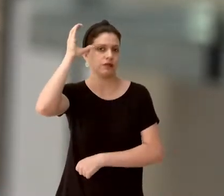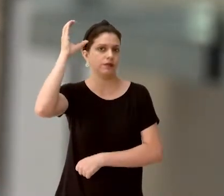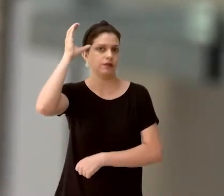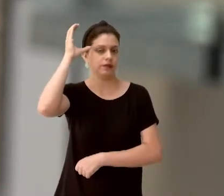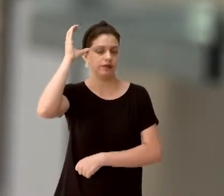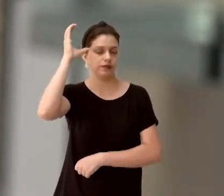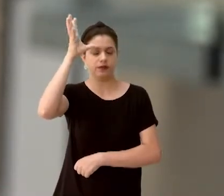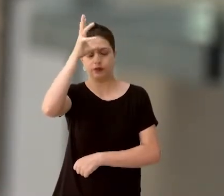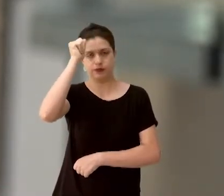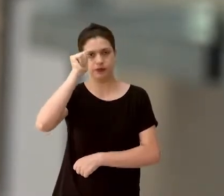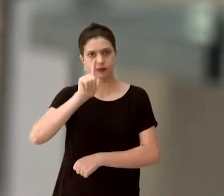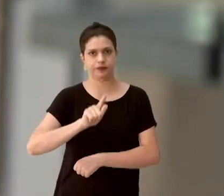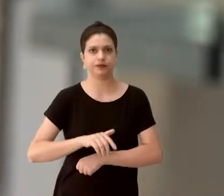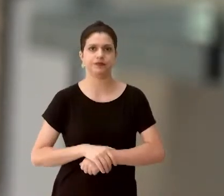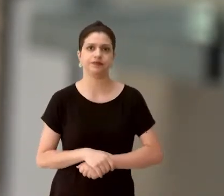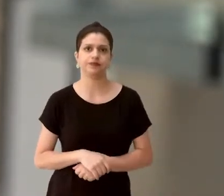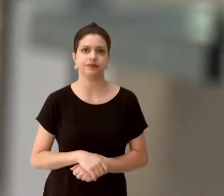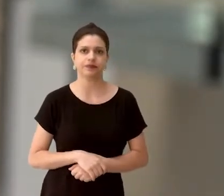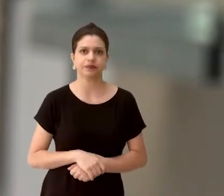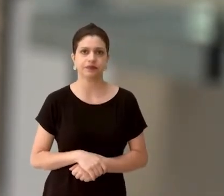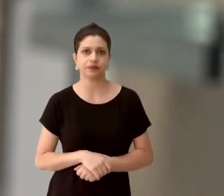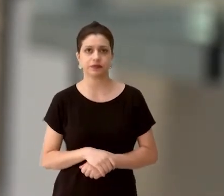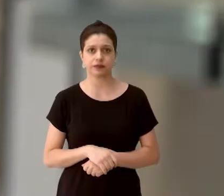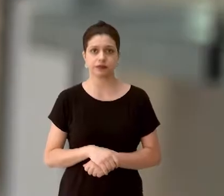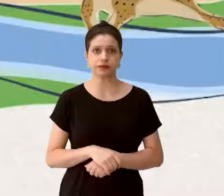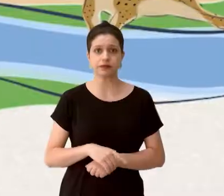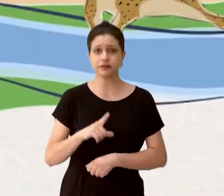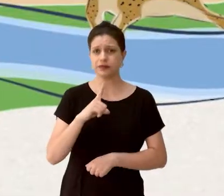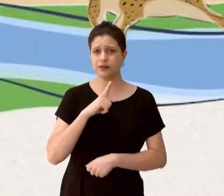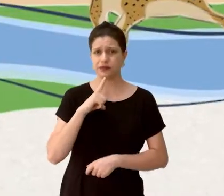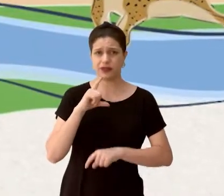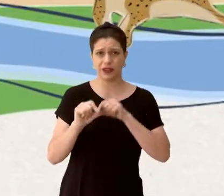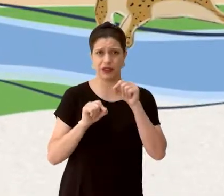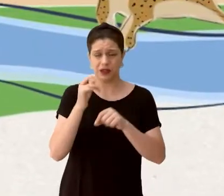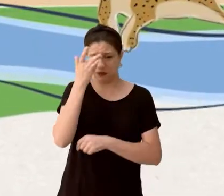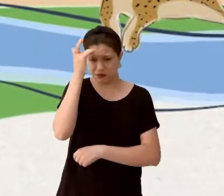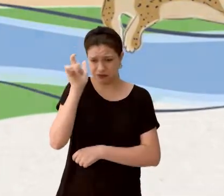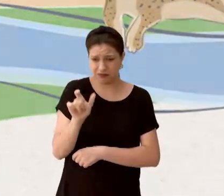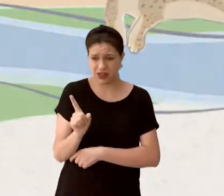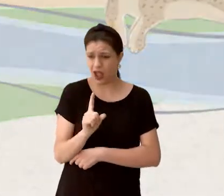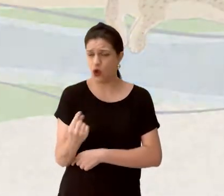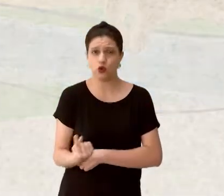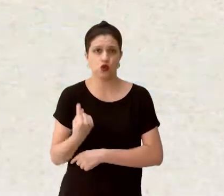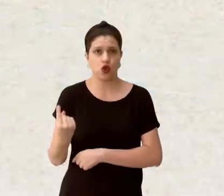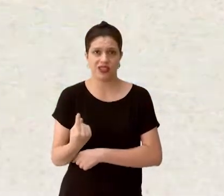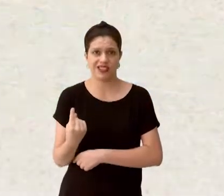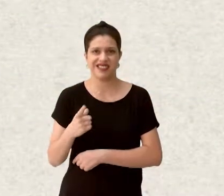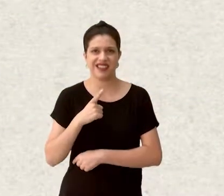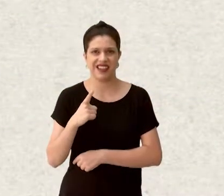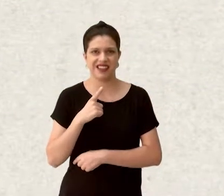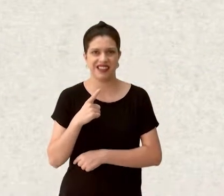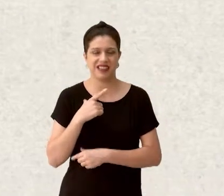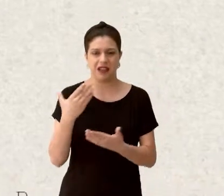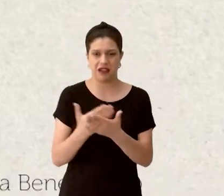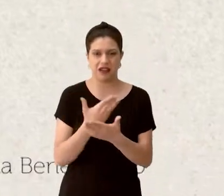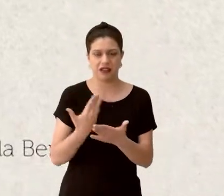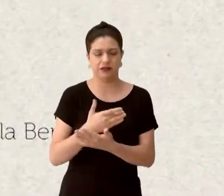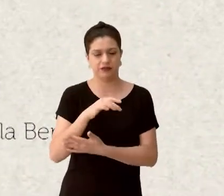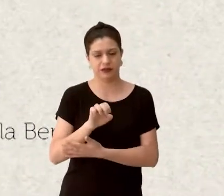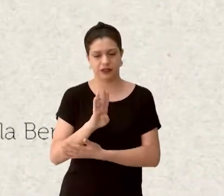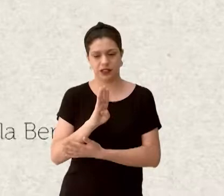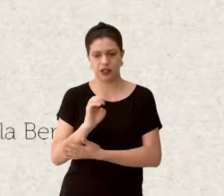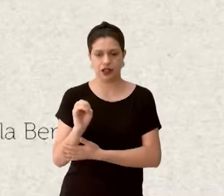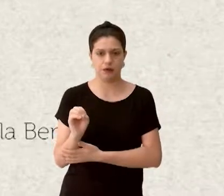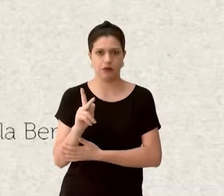levar conscientização aos sul-mato-grossenses. Capivarinhas não estão sozinhas. Este é o nome do e-book lançado pela equipe